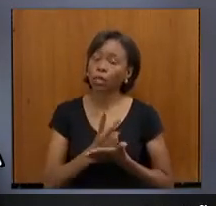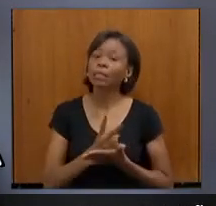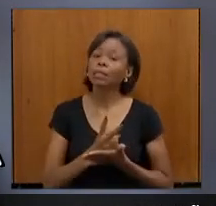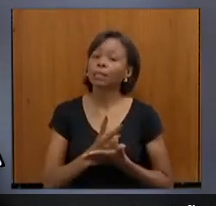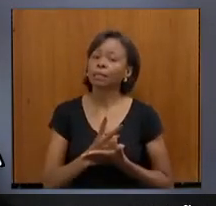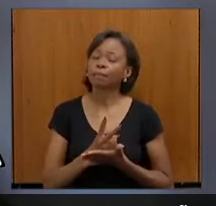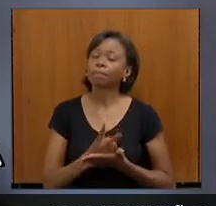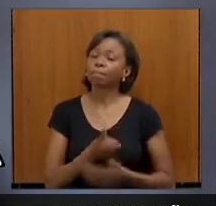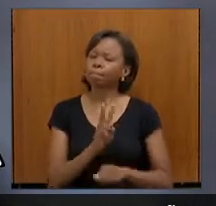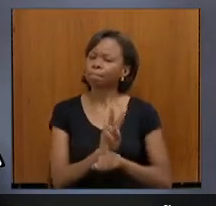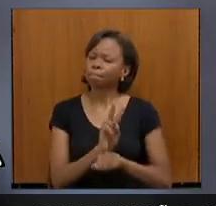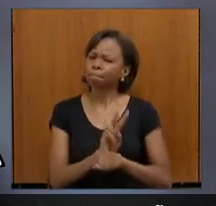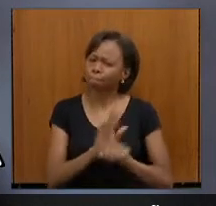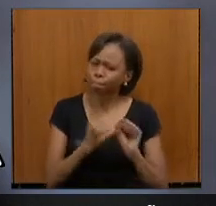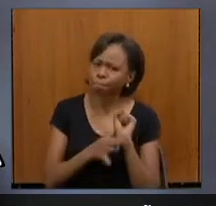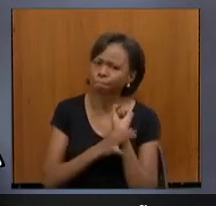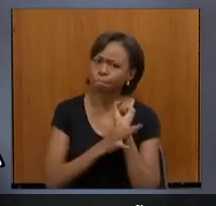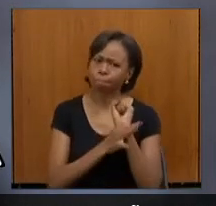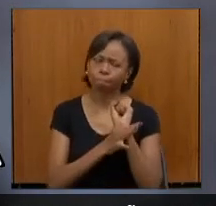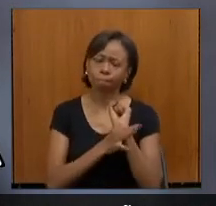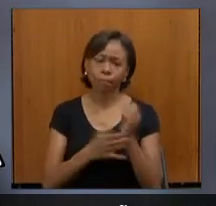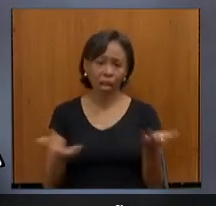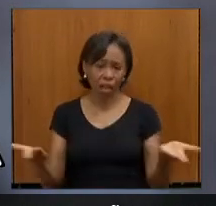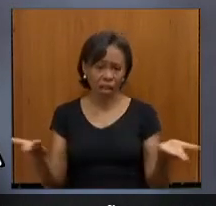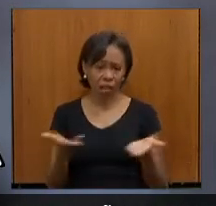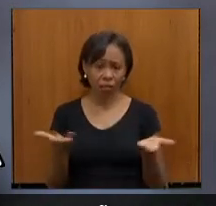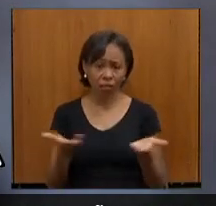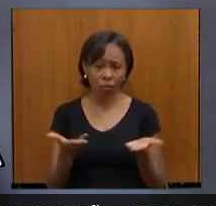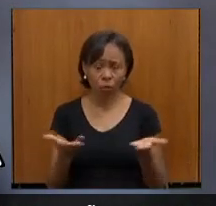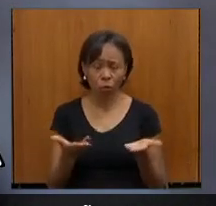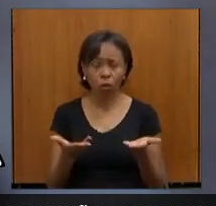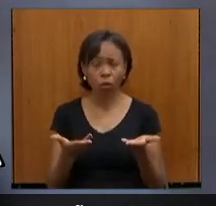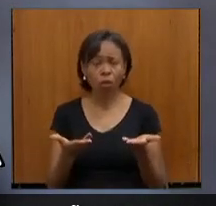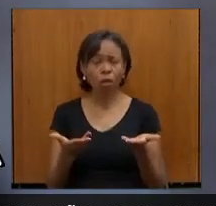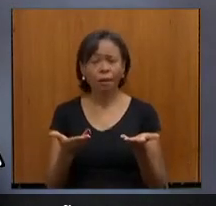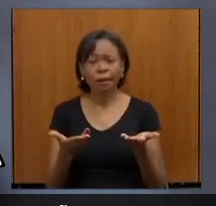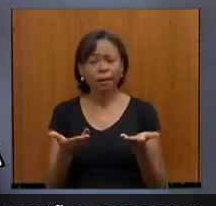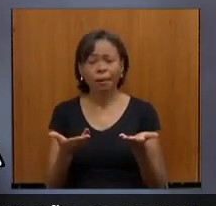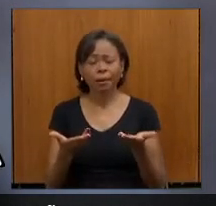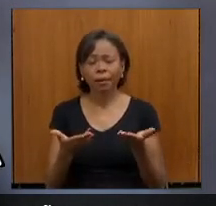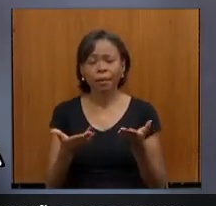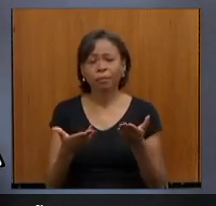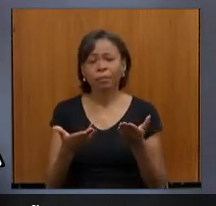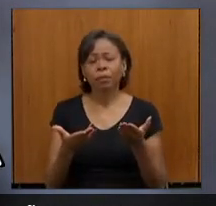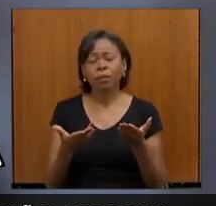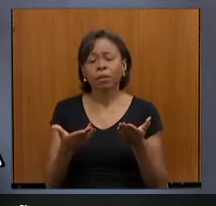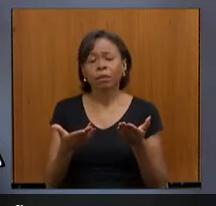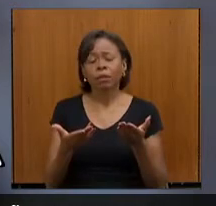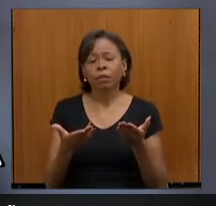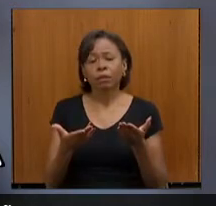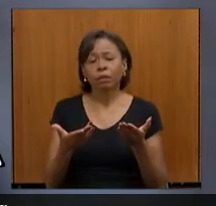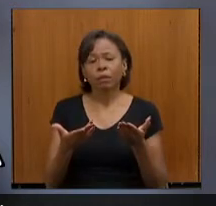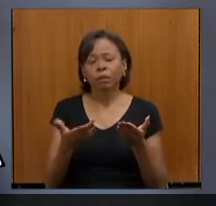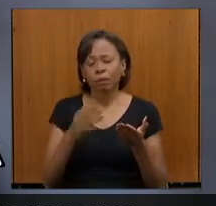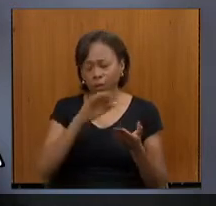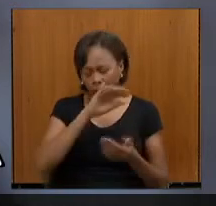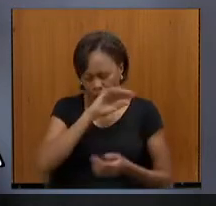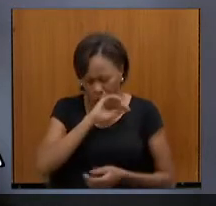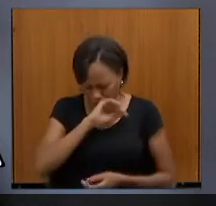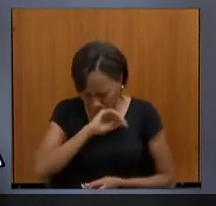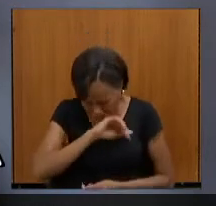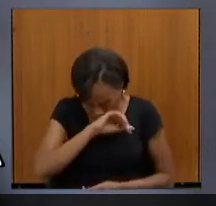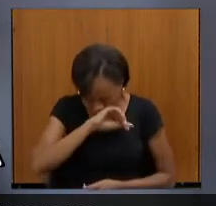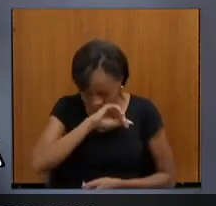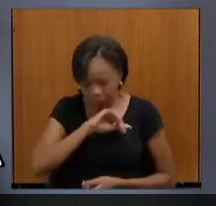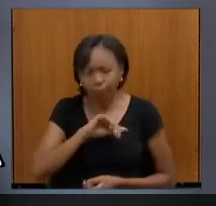infecção. Não é momento de terminar o distanciamento social, muito menos da máscara. Hoje,